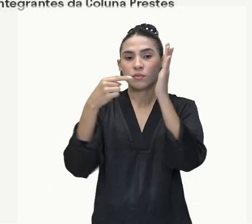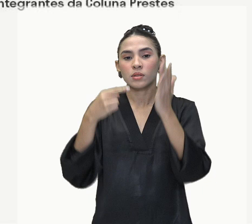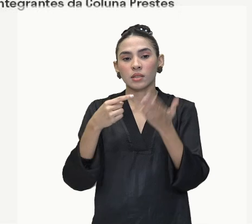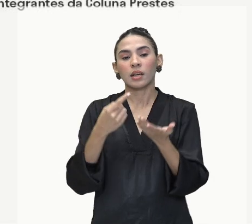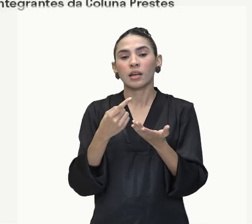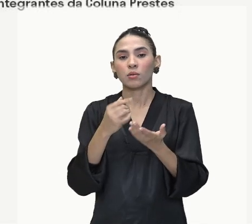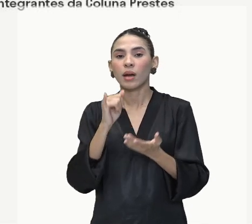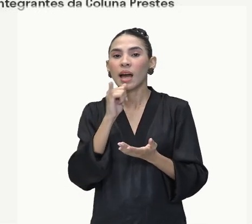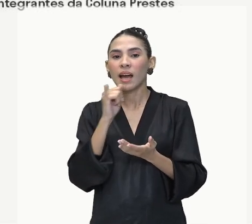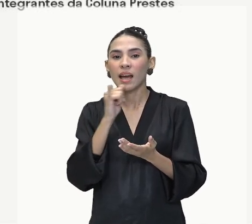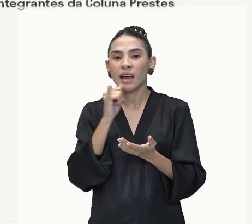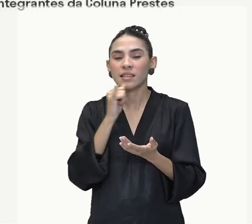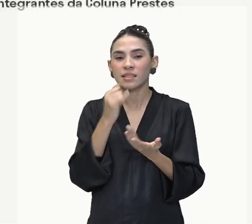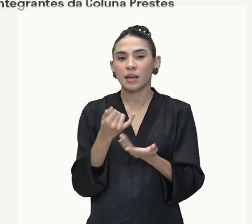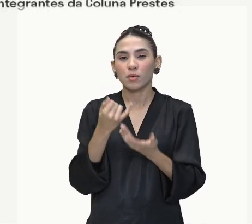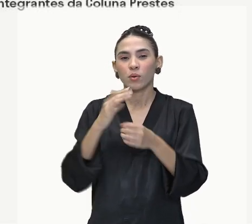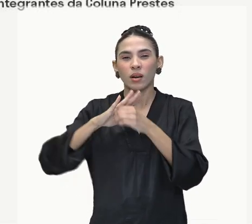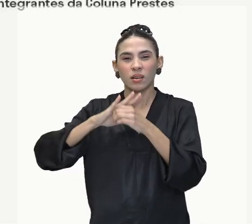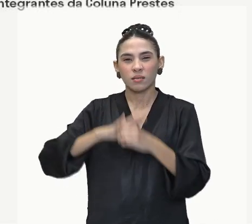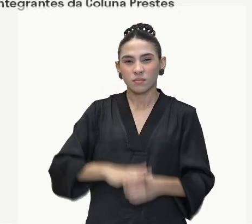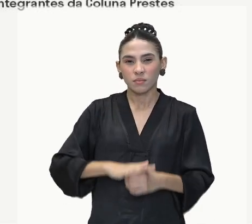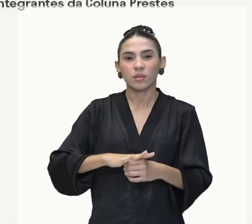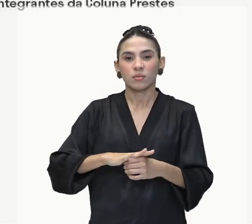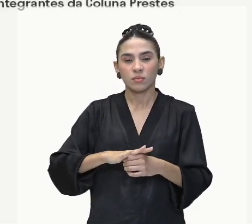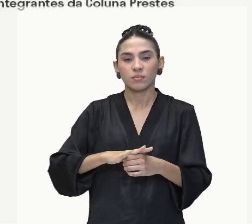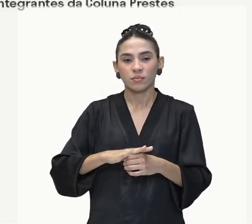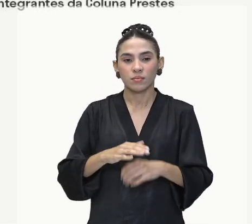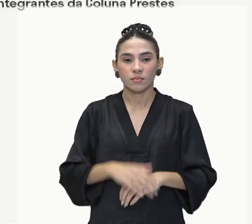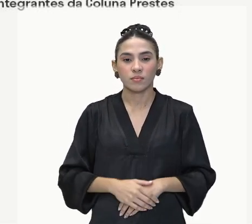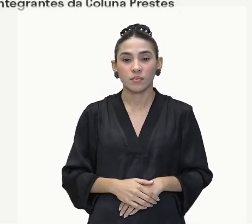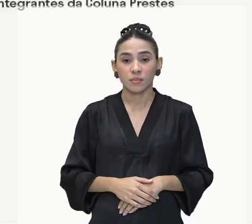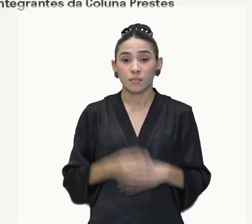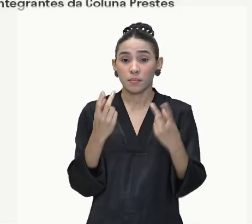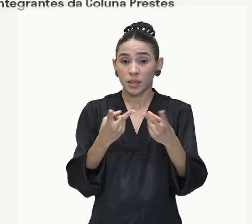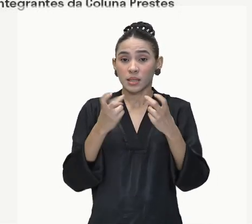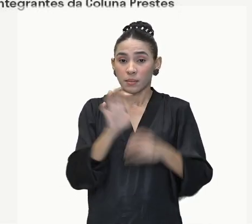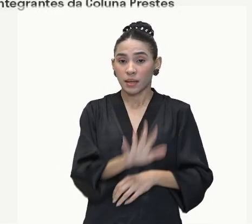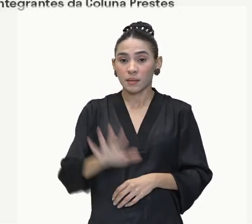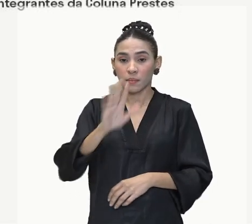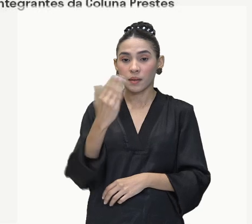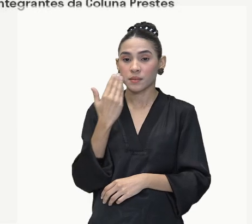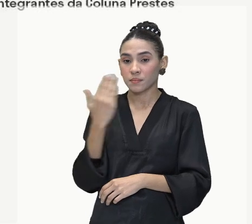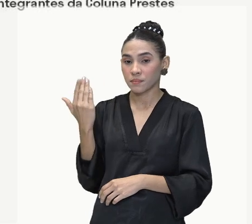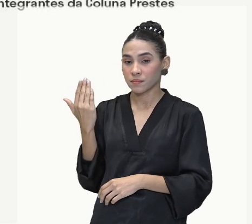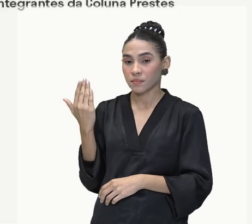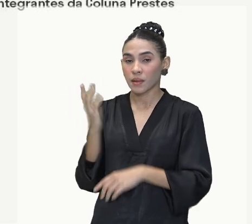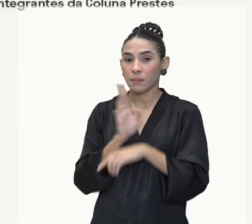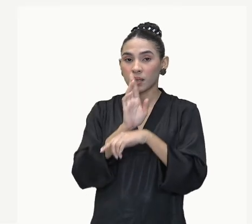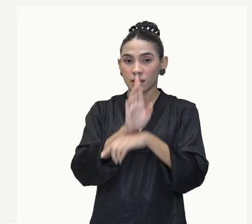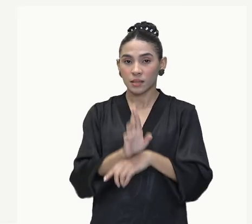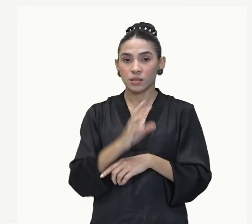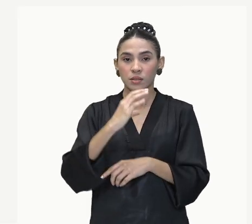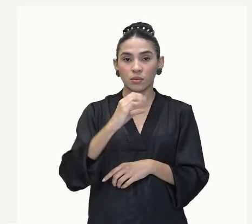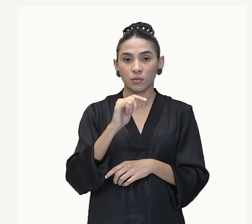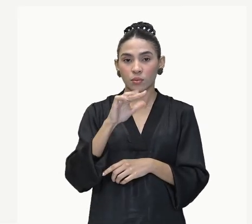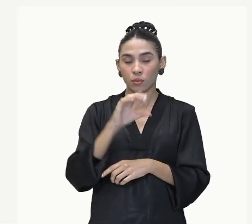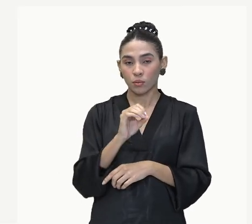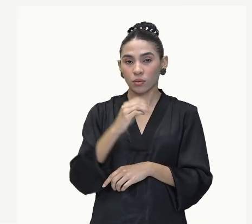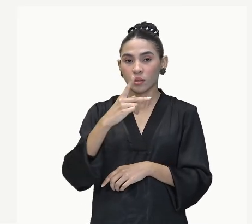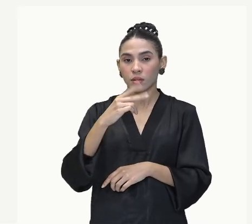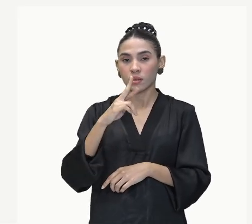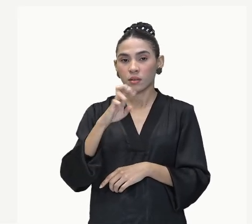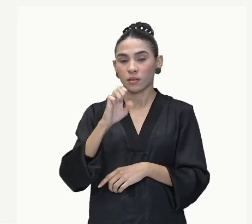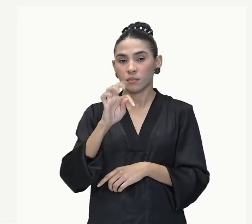das oligarquias. Observe aqui na imagem que nós temos alguns integrantes da coluna Prestes, certo? E quais eram